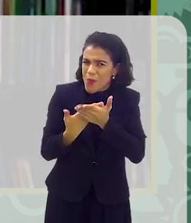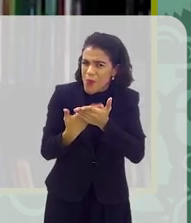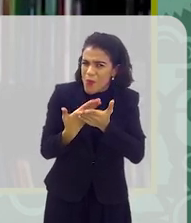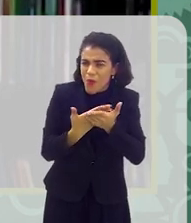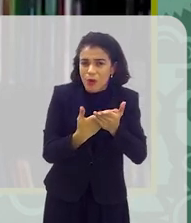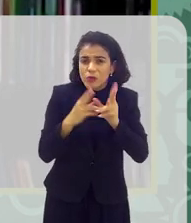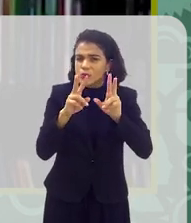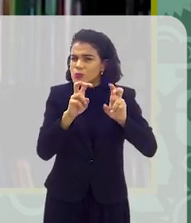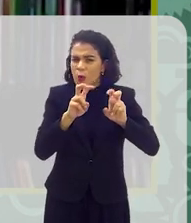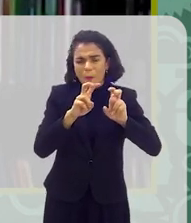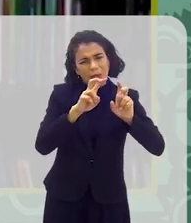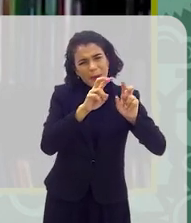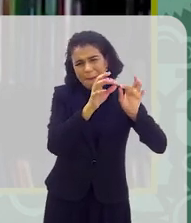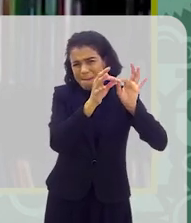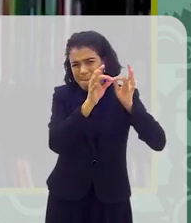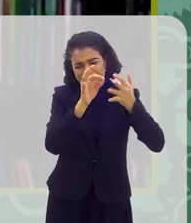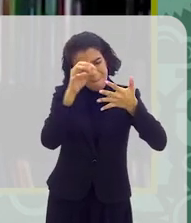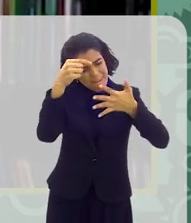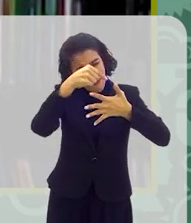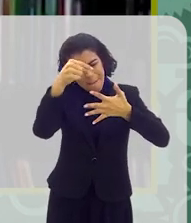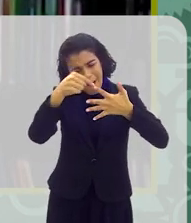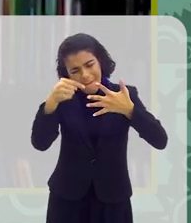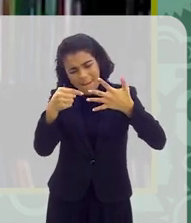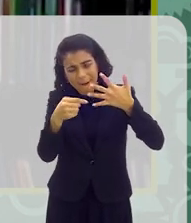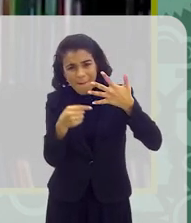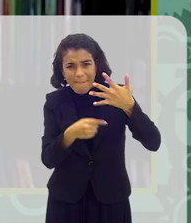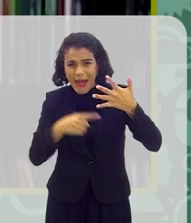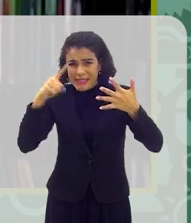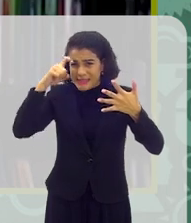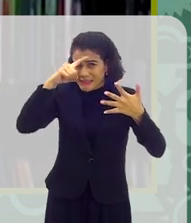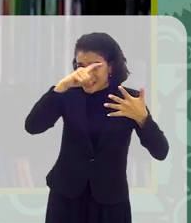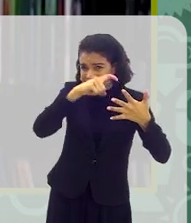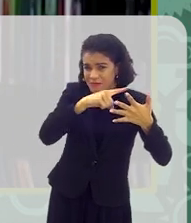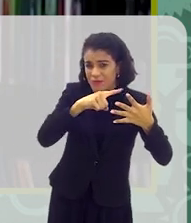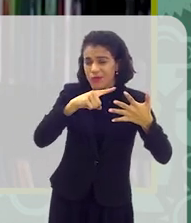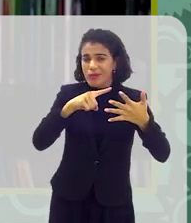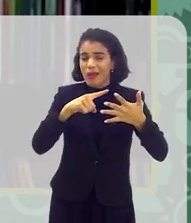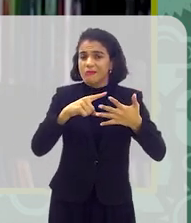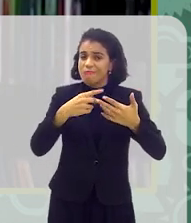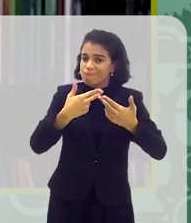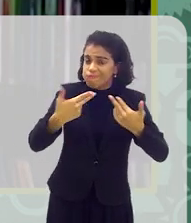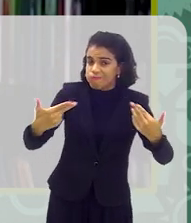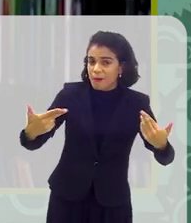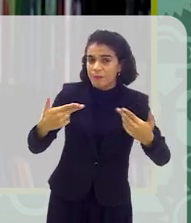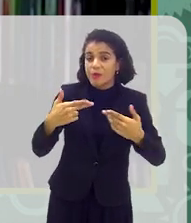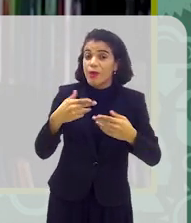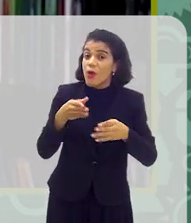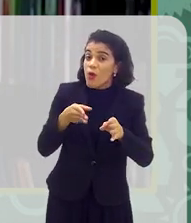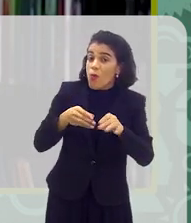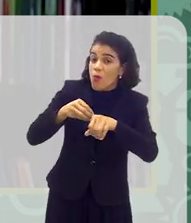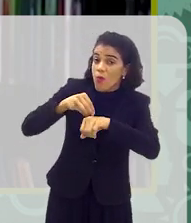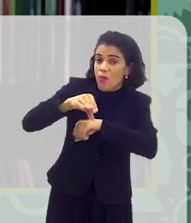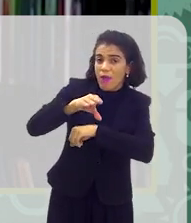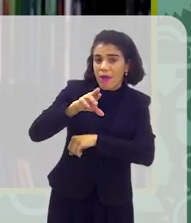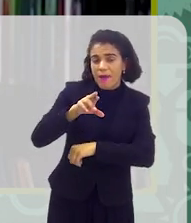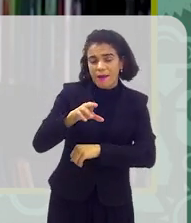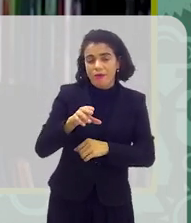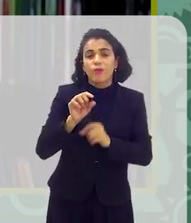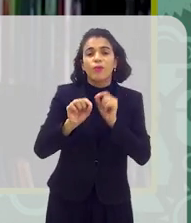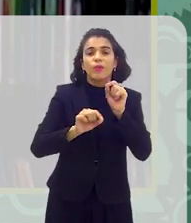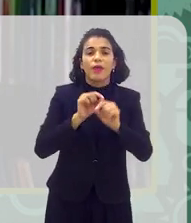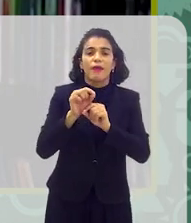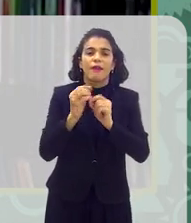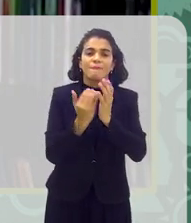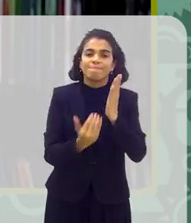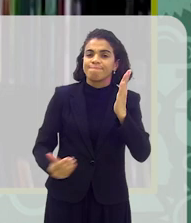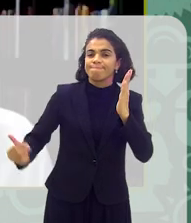daquela carreira, estude sobre ela, entenda suas particularidades, suas dificuldades. E eu daria aqui um recado final, Priscila,